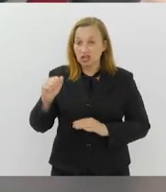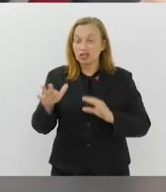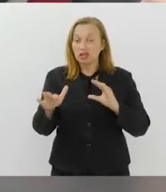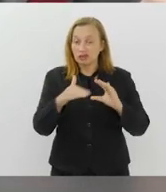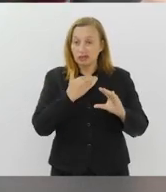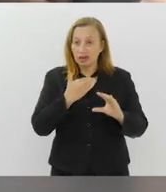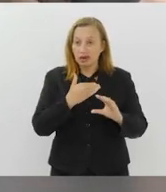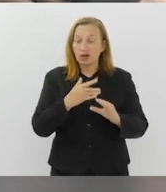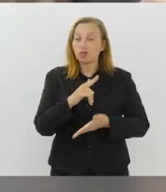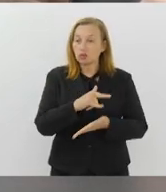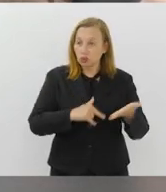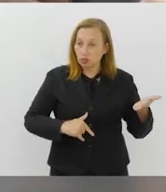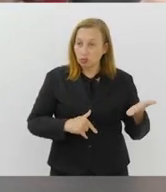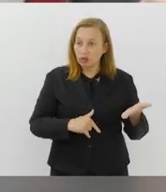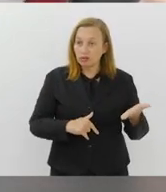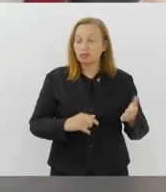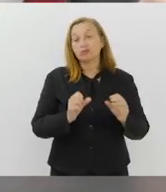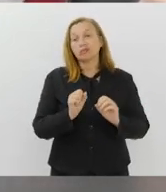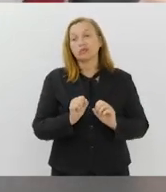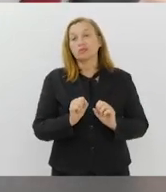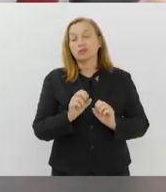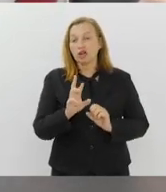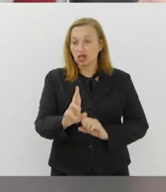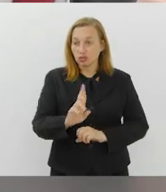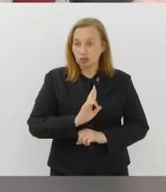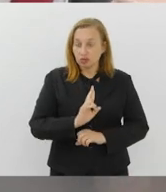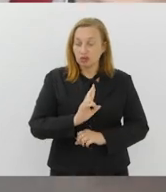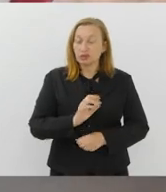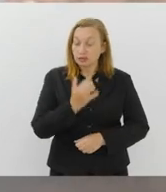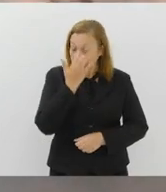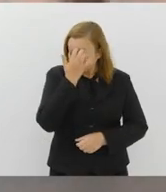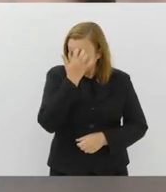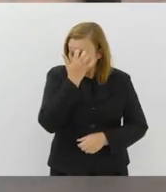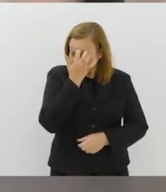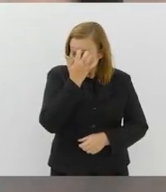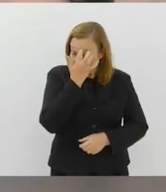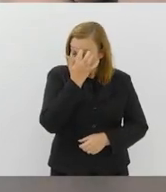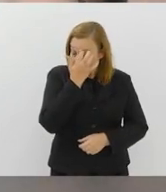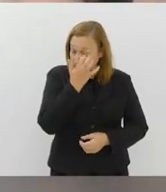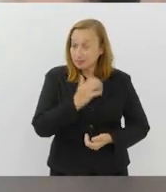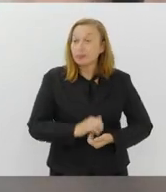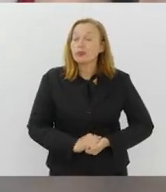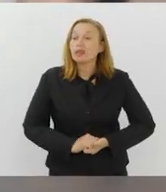enviado, para poder enviar suas respostas a partir de agora.